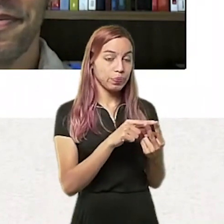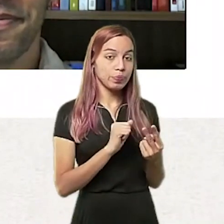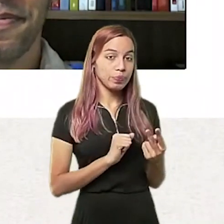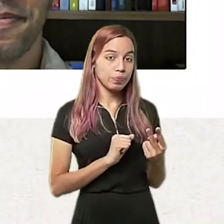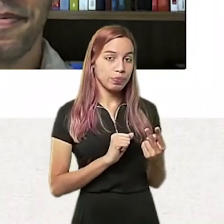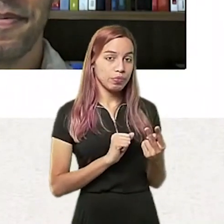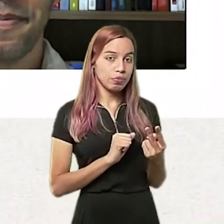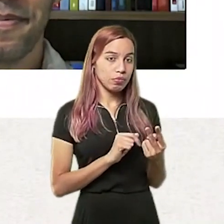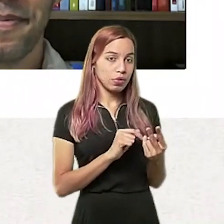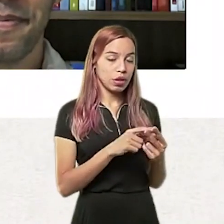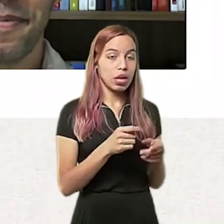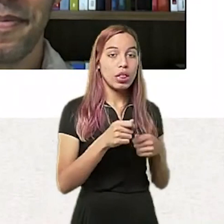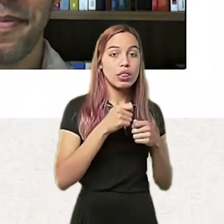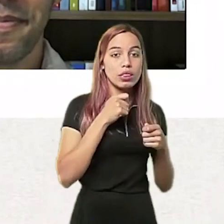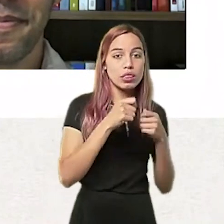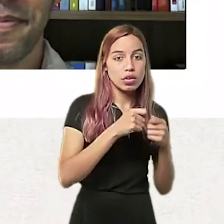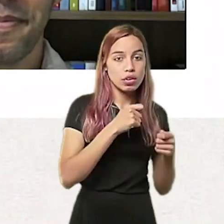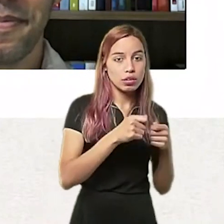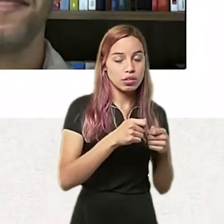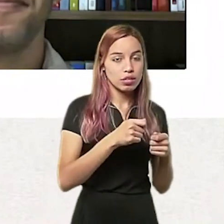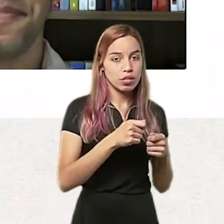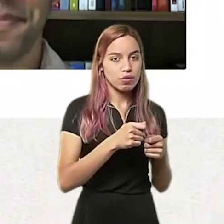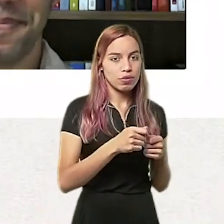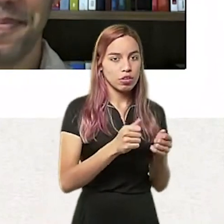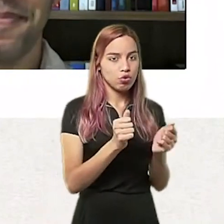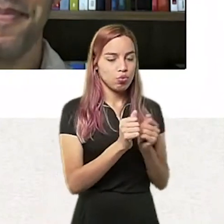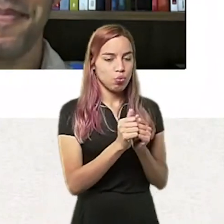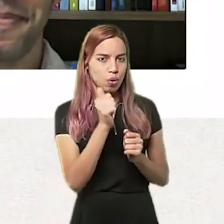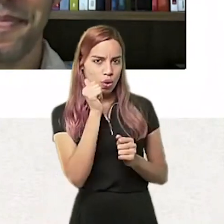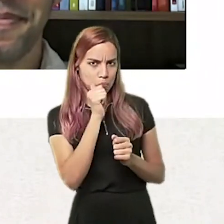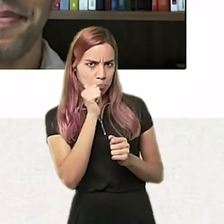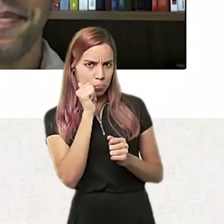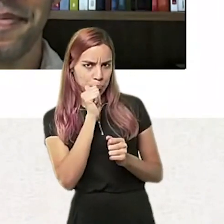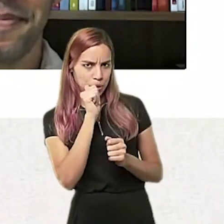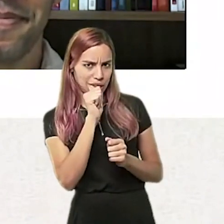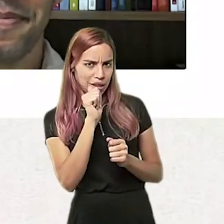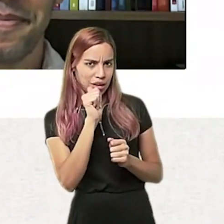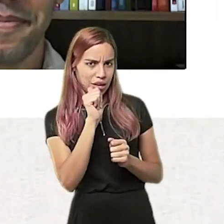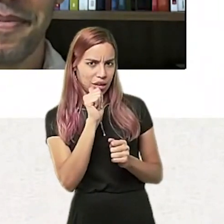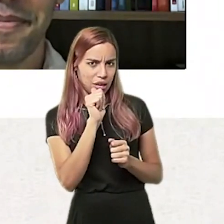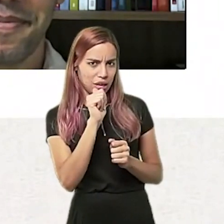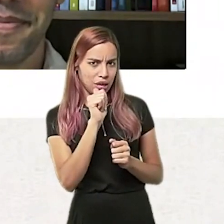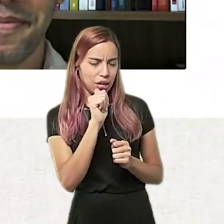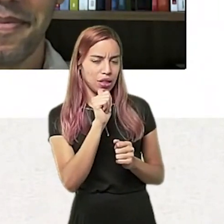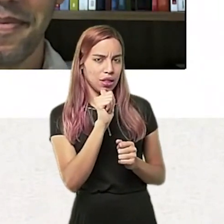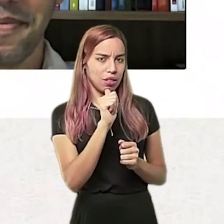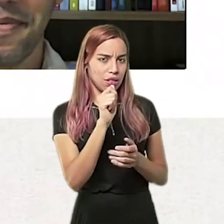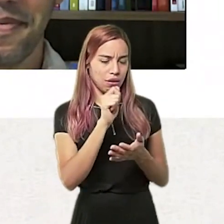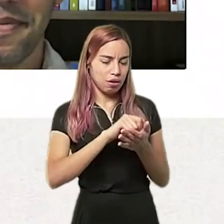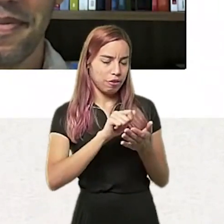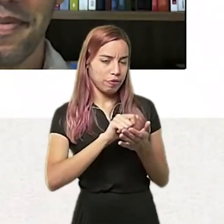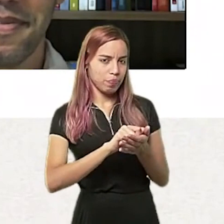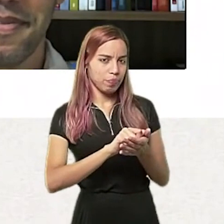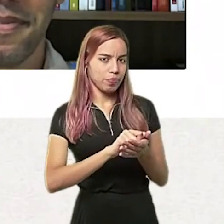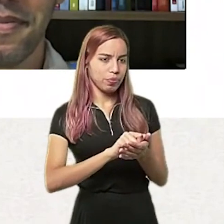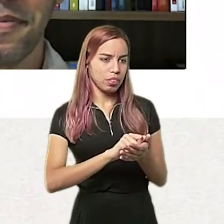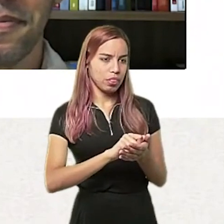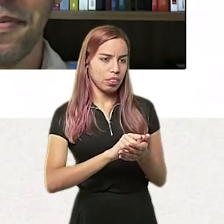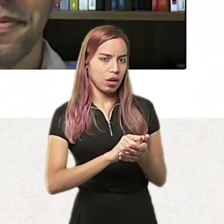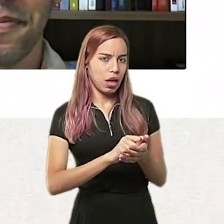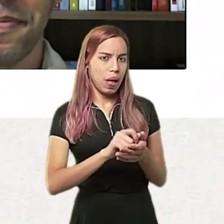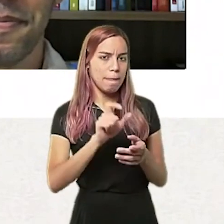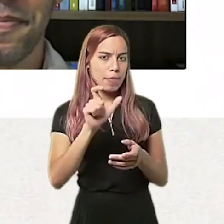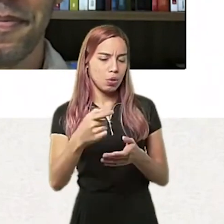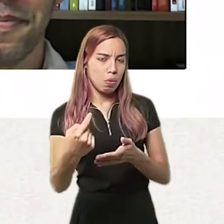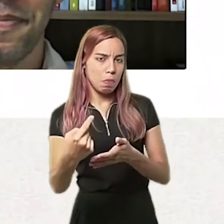Na entrevista da Clarice, quando ela fala do Mineirinho, né, a pessoa que está entrevistando, ela pergunta